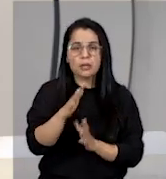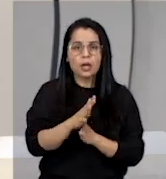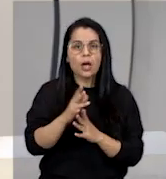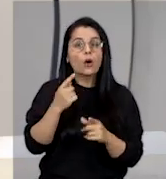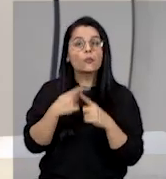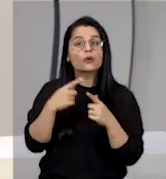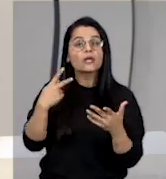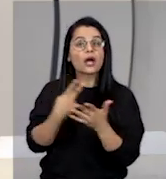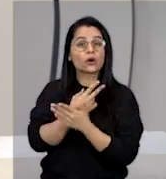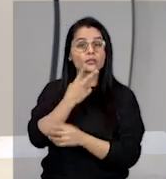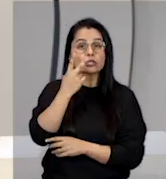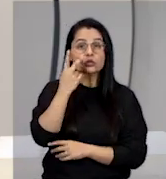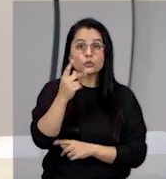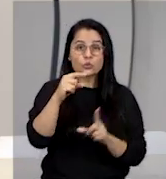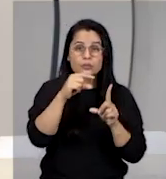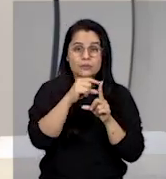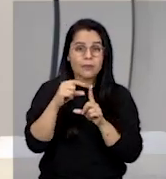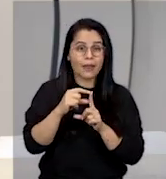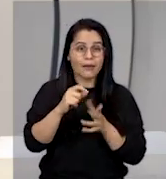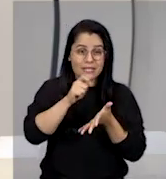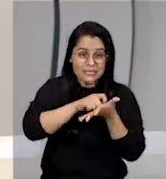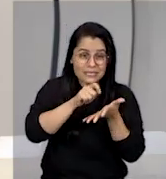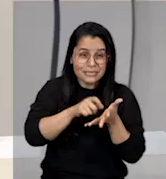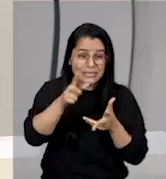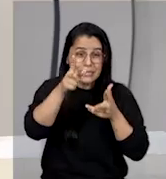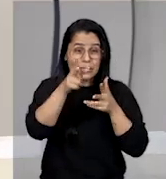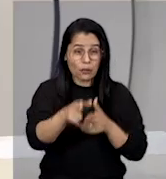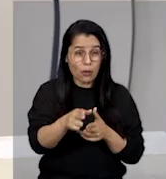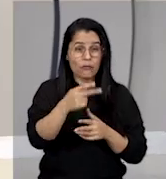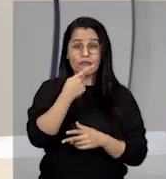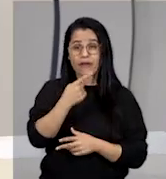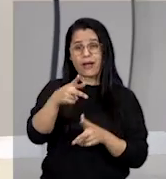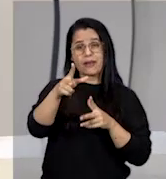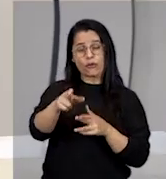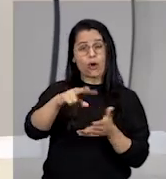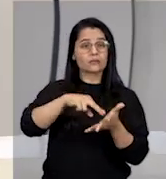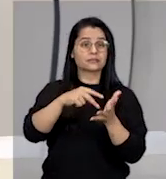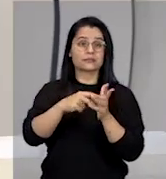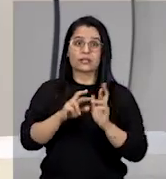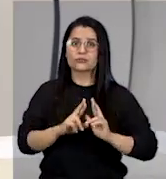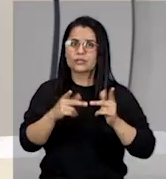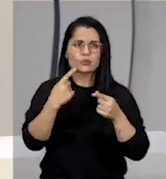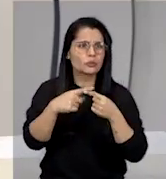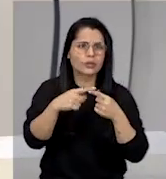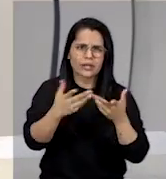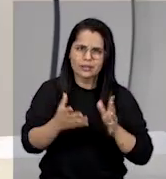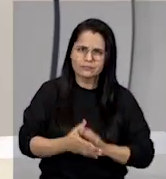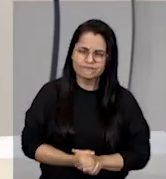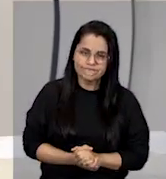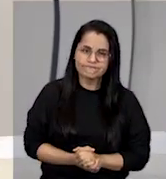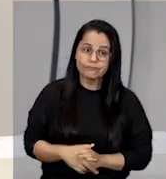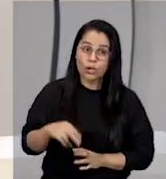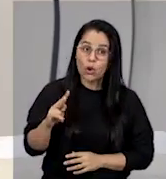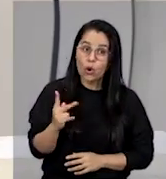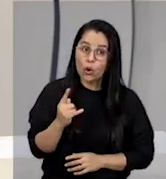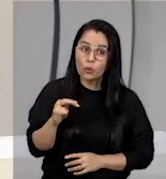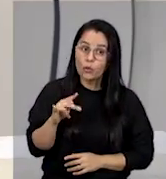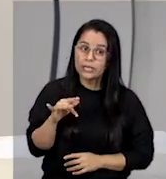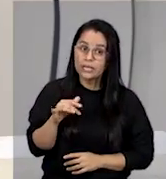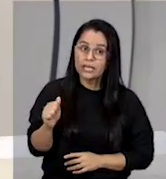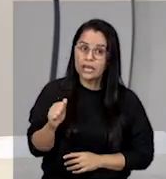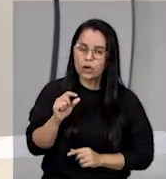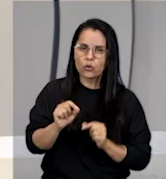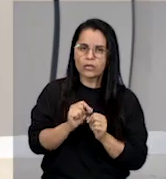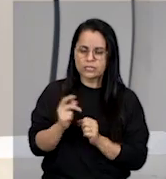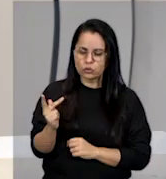acontece isso? 2 palavras escritas com o mesmo jeito e significado coisas diferentes. Homonímia quer dizer homo,